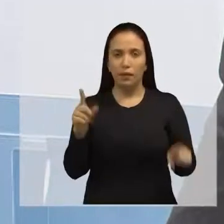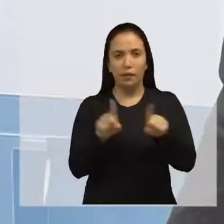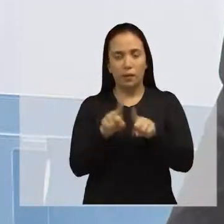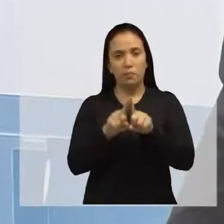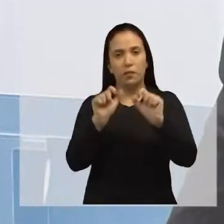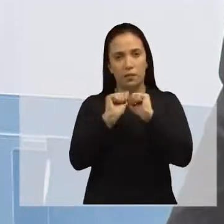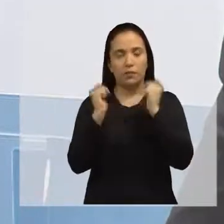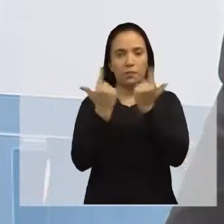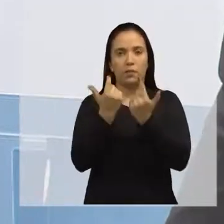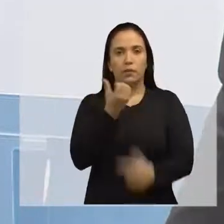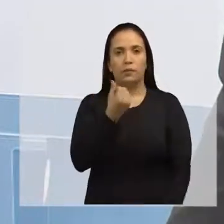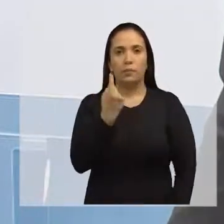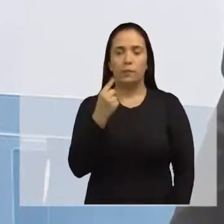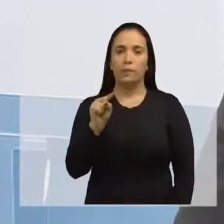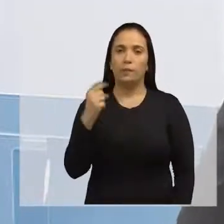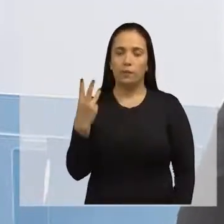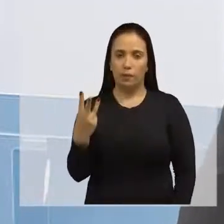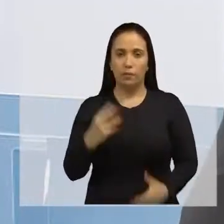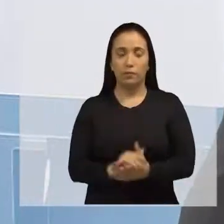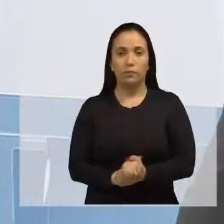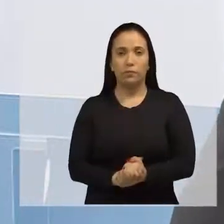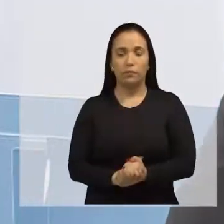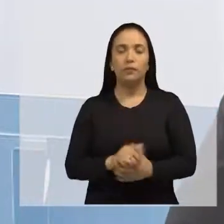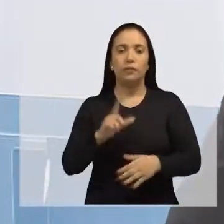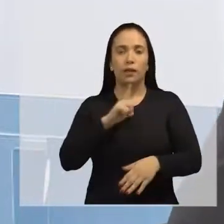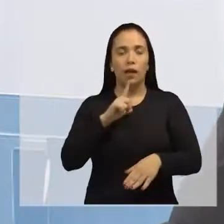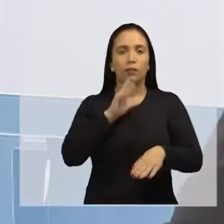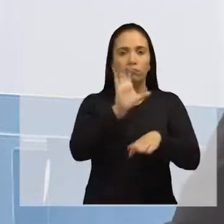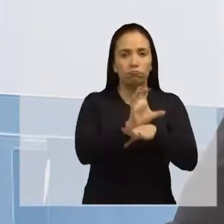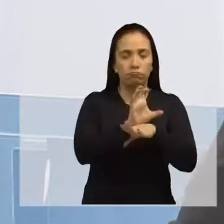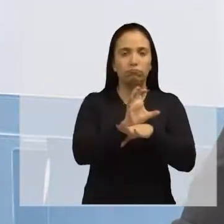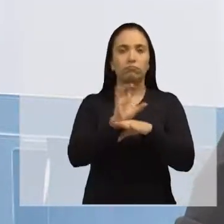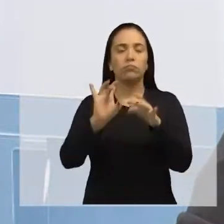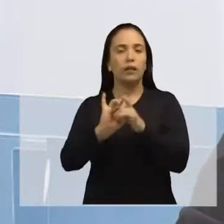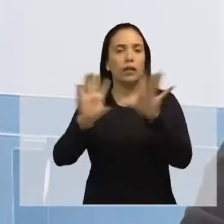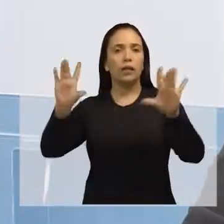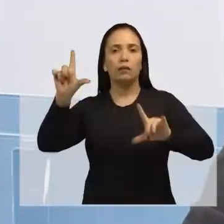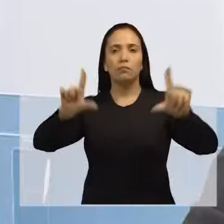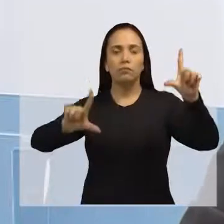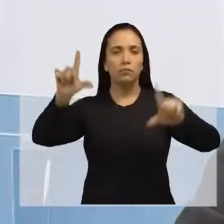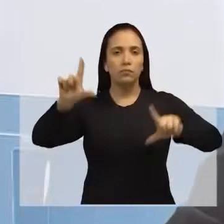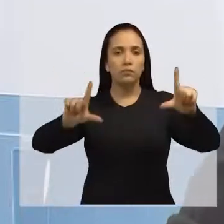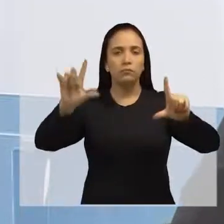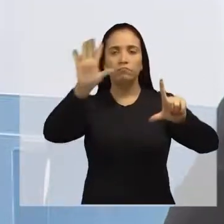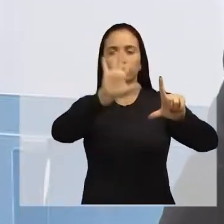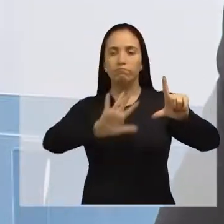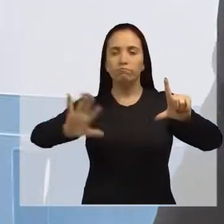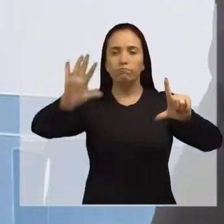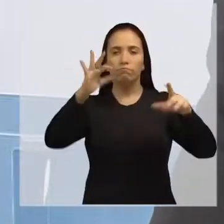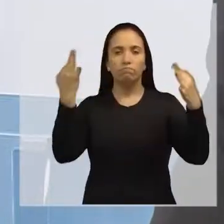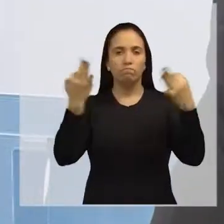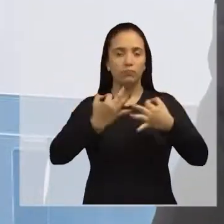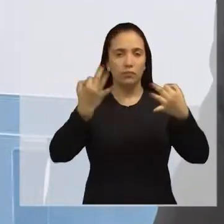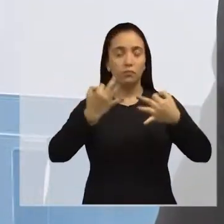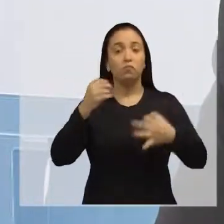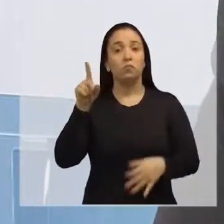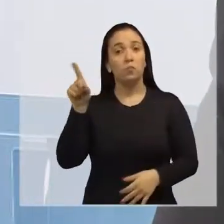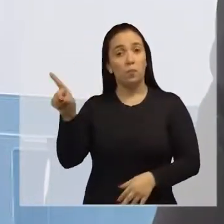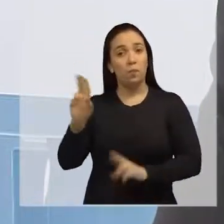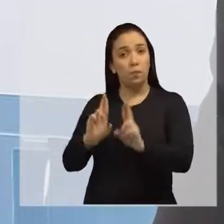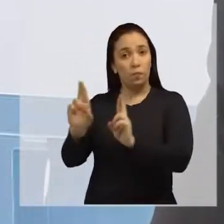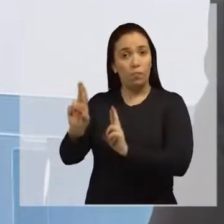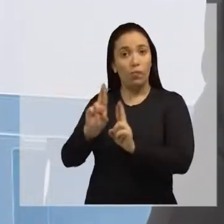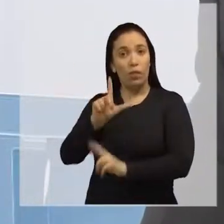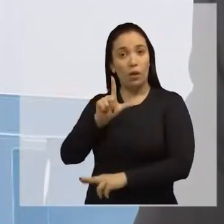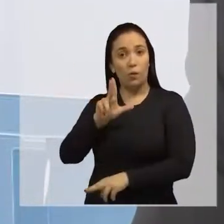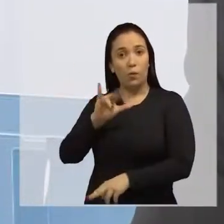canal 61.3. Todas as duas abertas em digital, com um som e uma imagem espetacular. E eu disse, e o Luiz estava aqui, estátua, né?